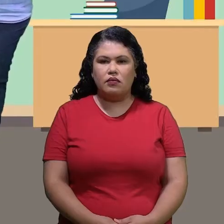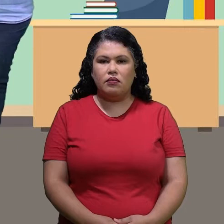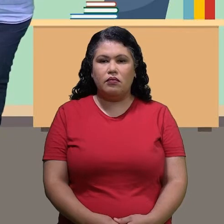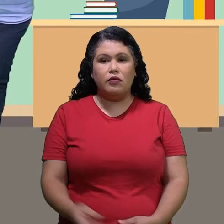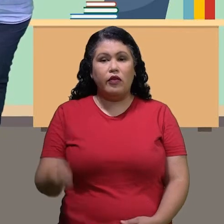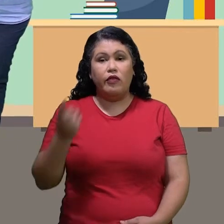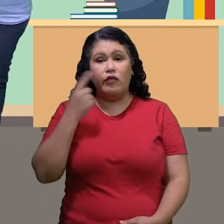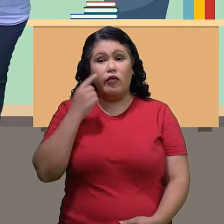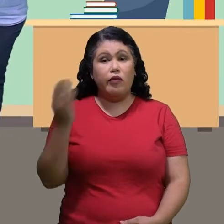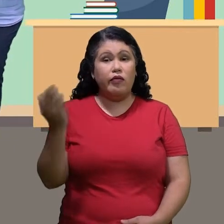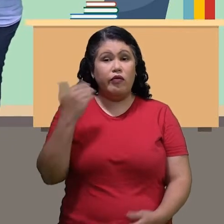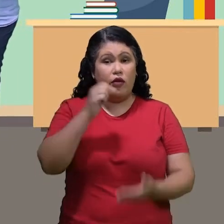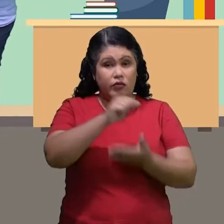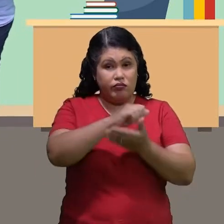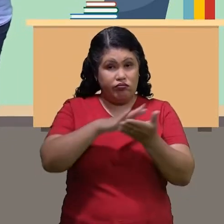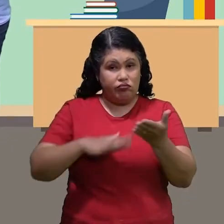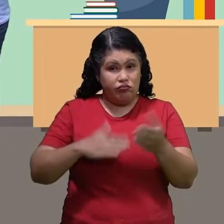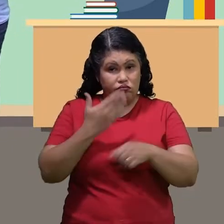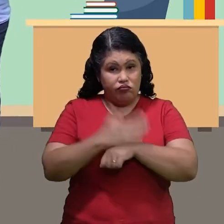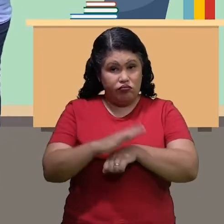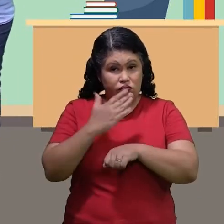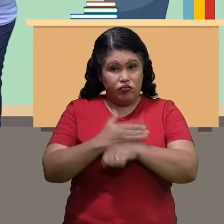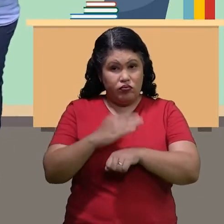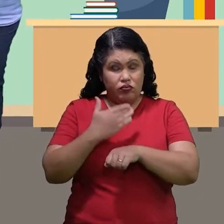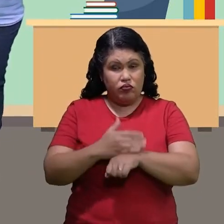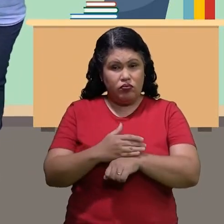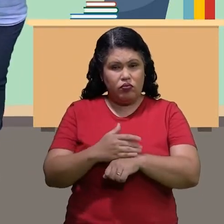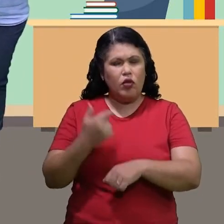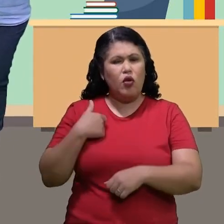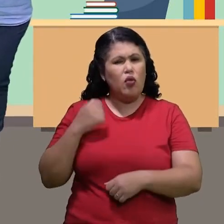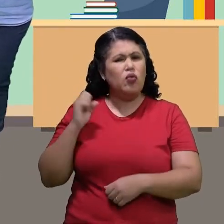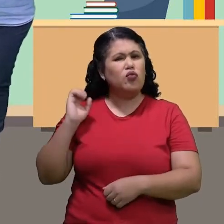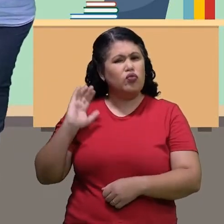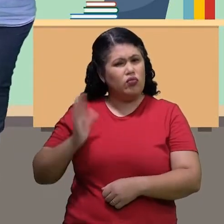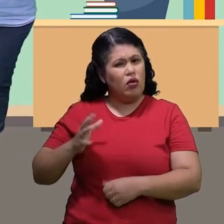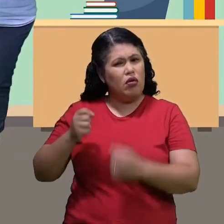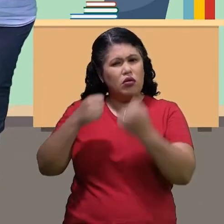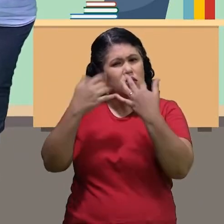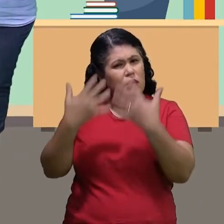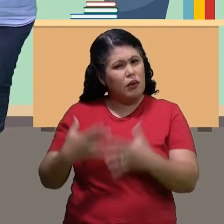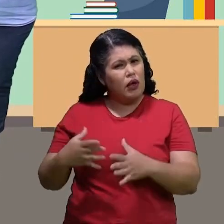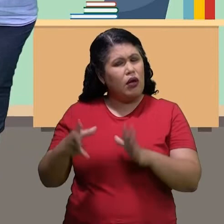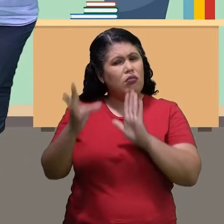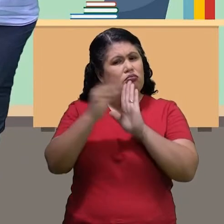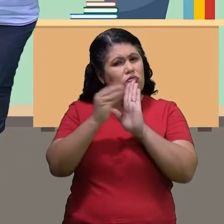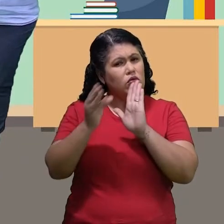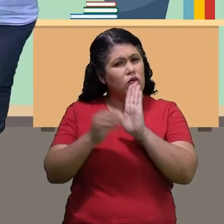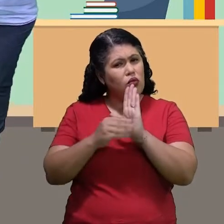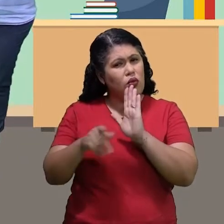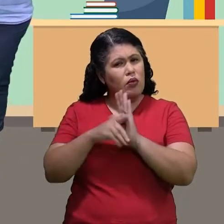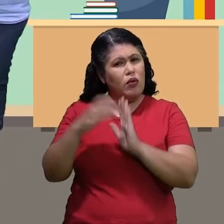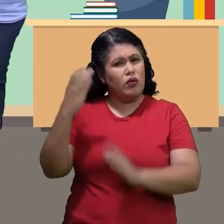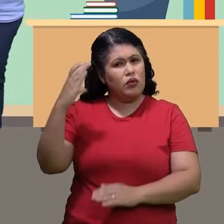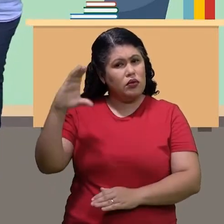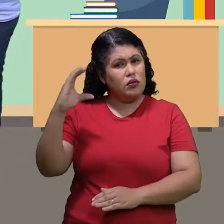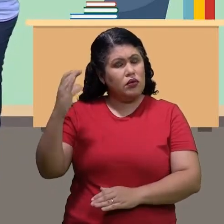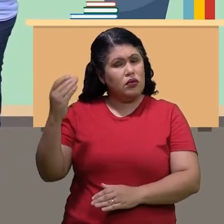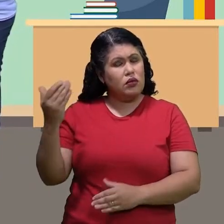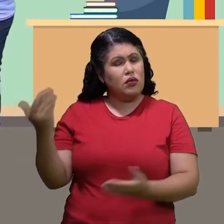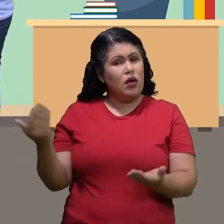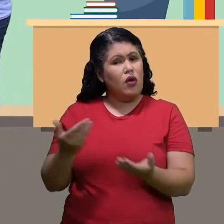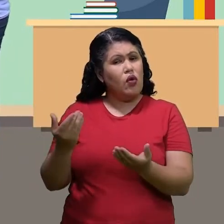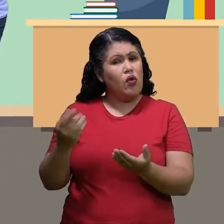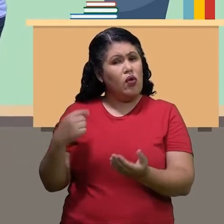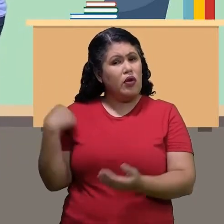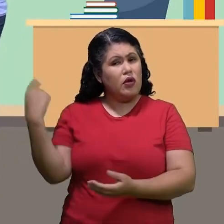Vamos lá para o nosso exercitando. Nós discutimos um conteúdo importante para as ciências e agora vamos exercitar se